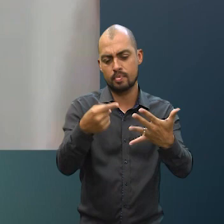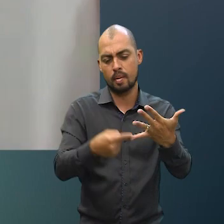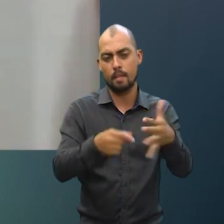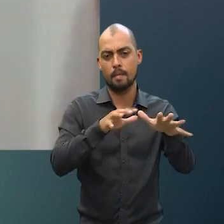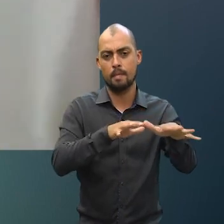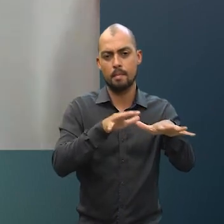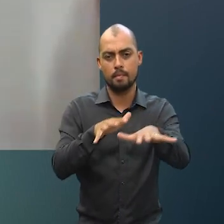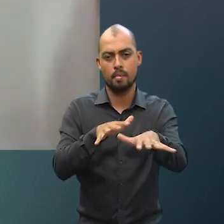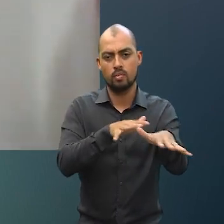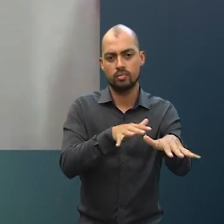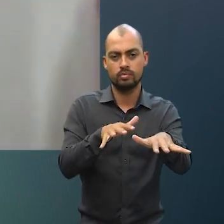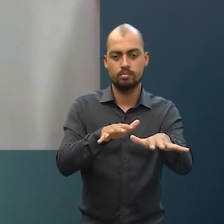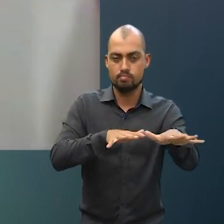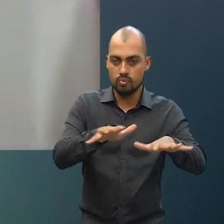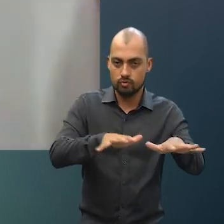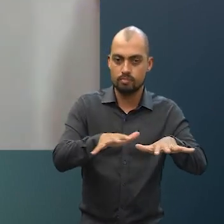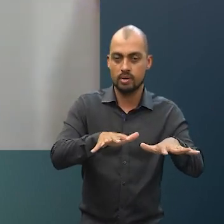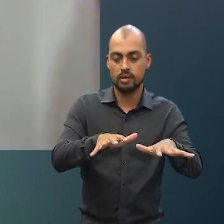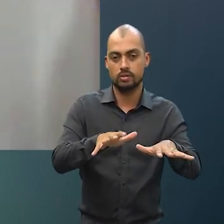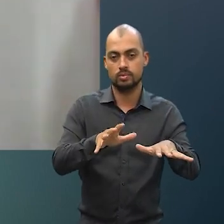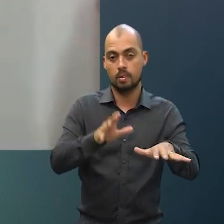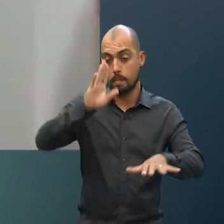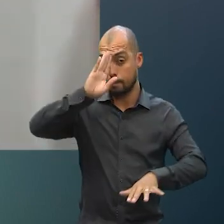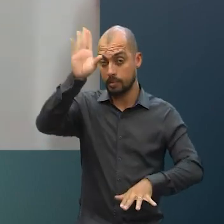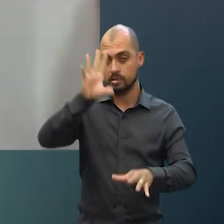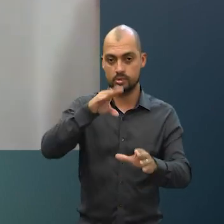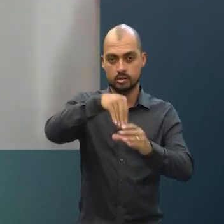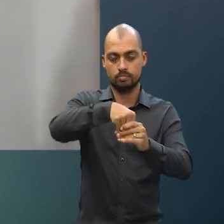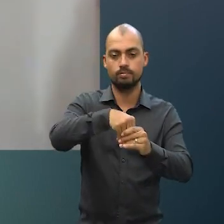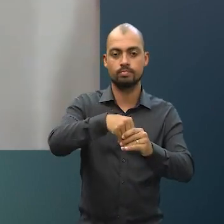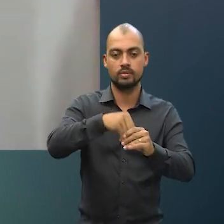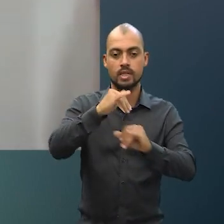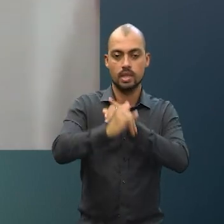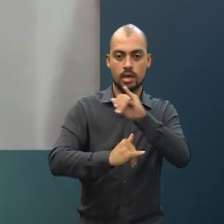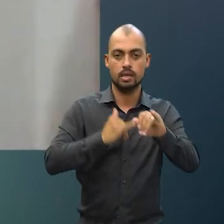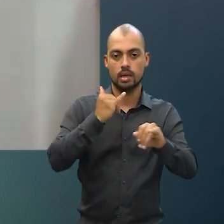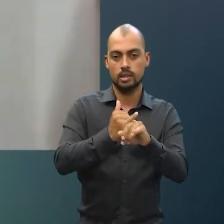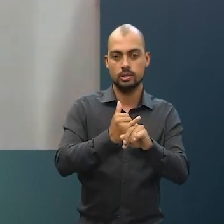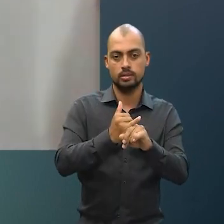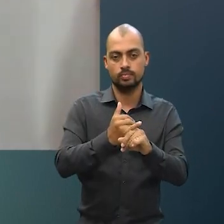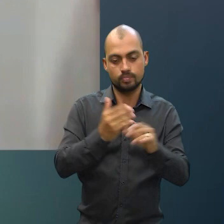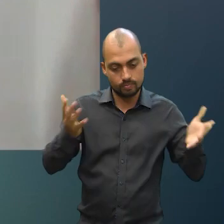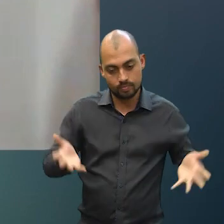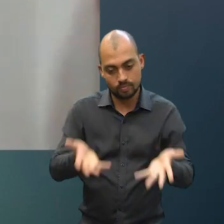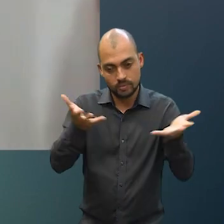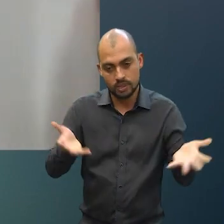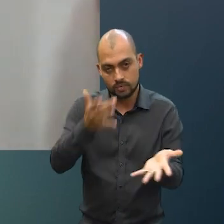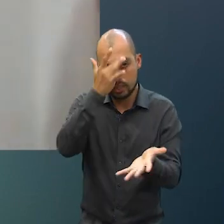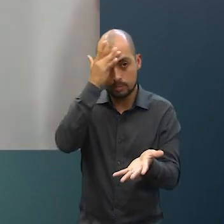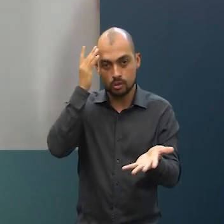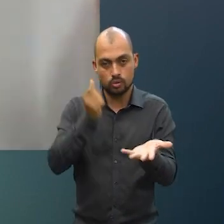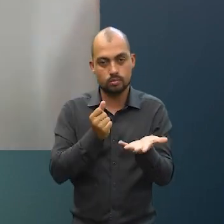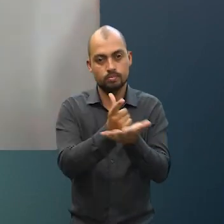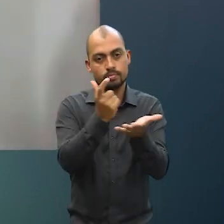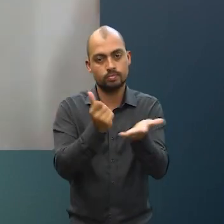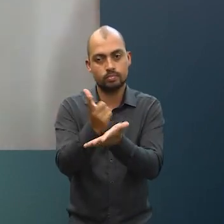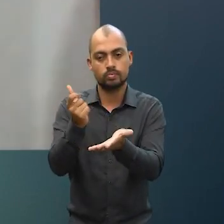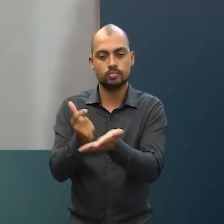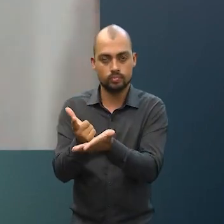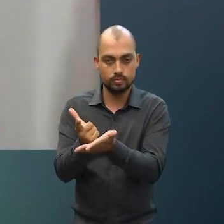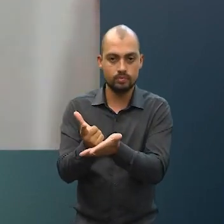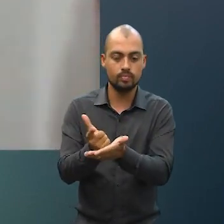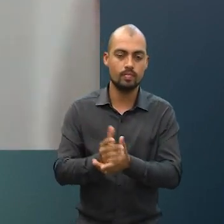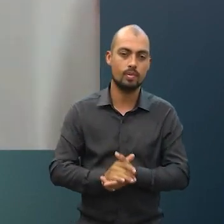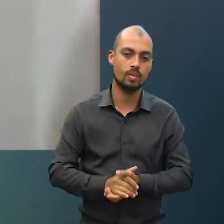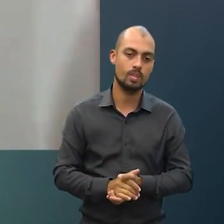assim, principalmente dentro da internet, no sentido de incentivar esse consumo local. Então, antes, quando as pessoas, né,